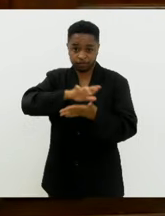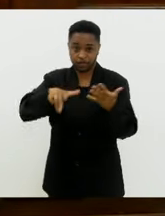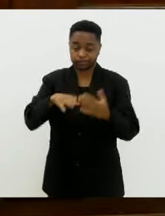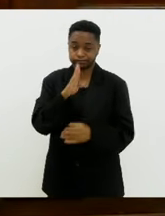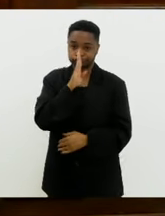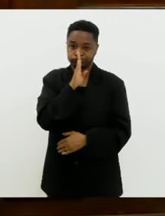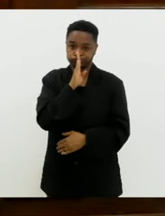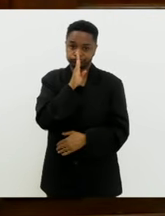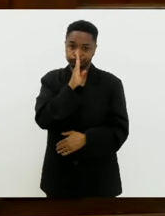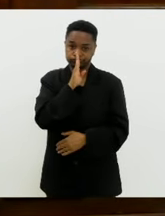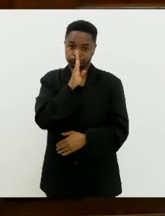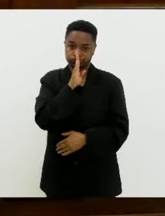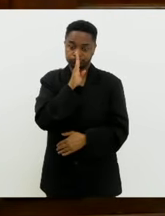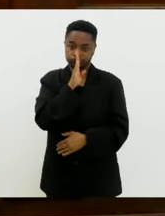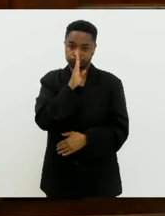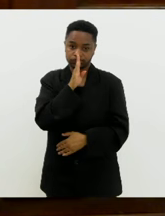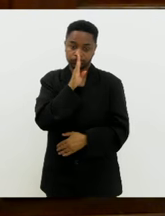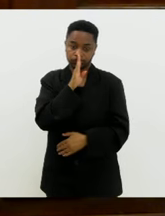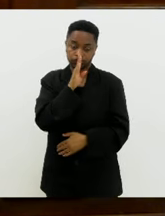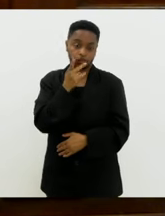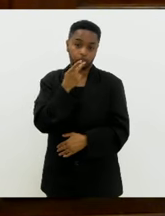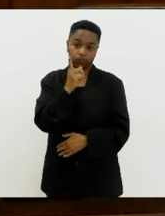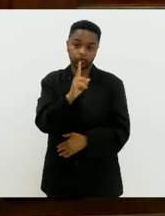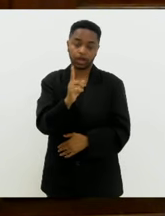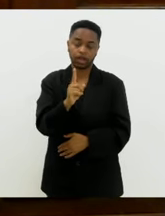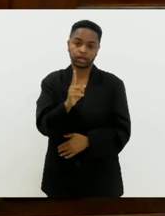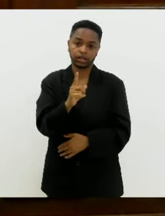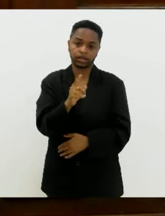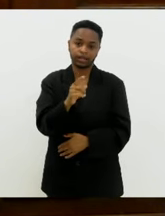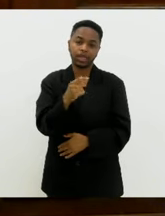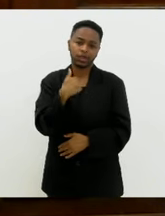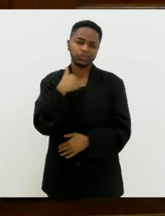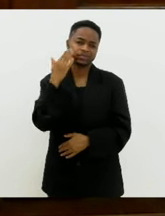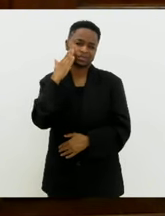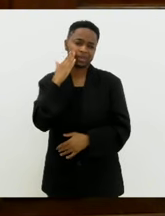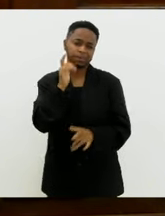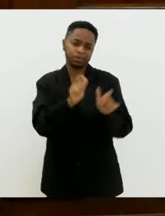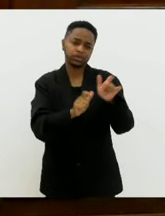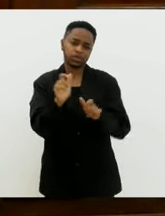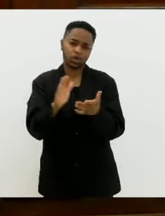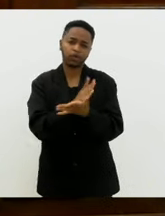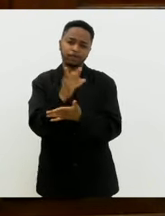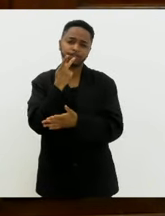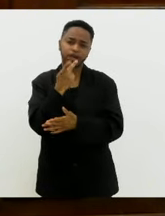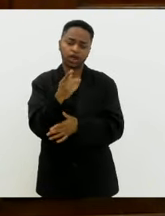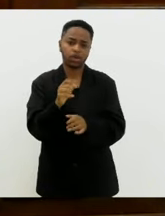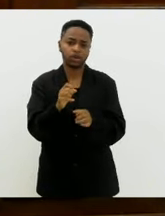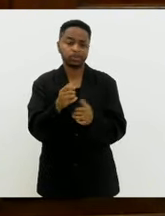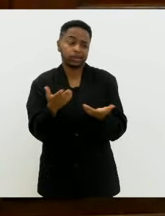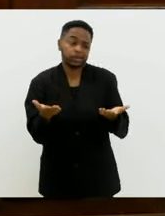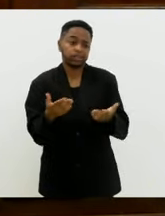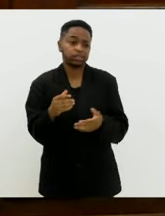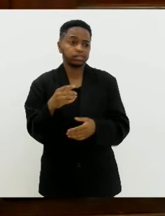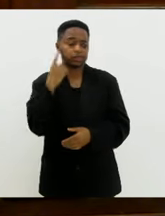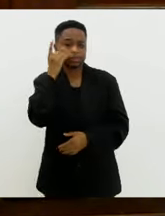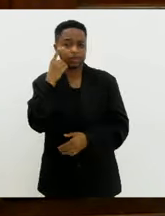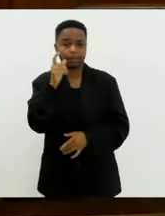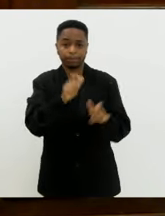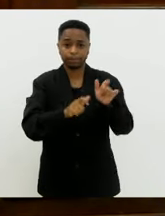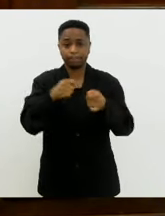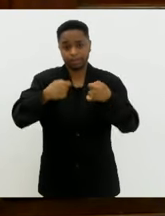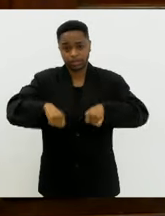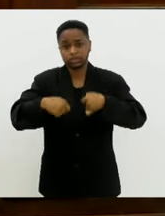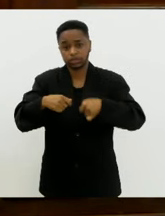omissão, ele não fala assim. Eu sei que algumas pessoas vão falar o quê? Poxa, deputado, as pessoas precisam, e